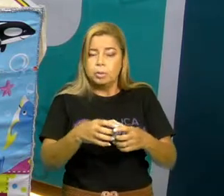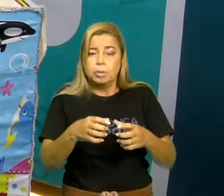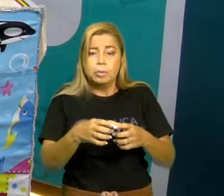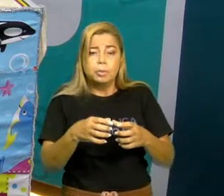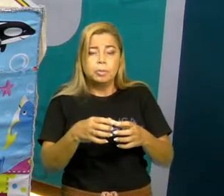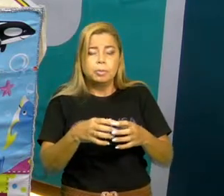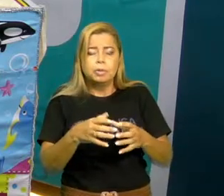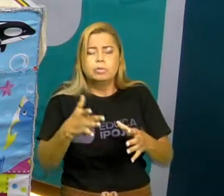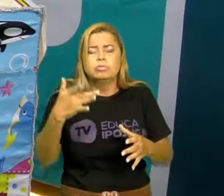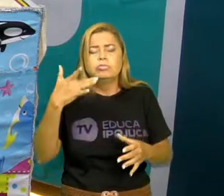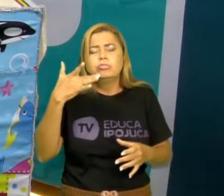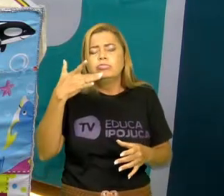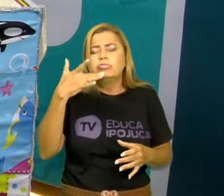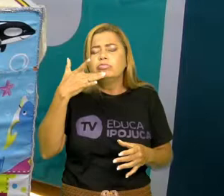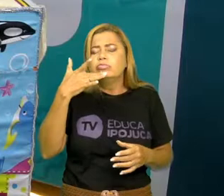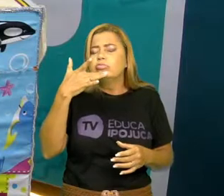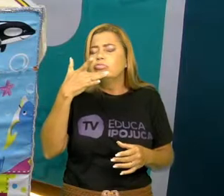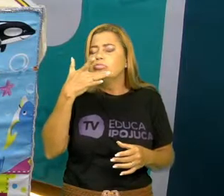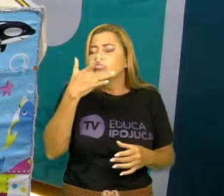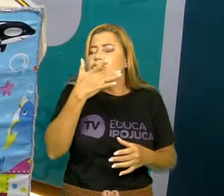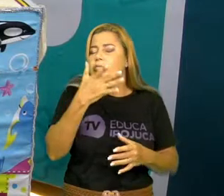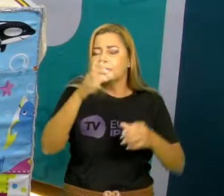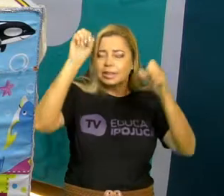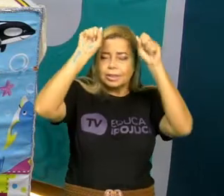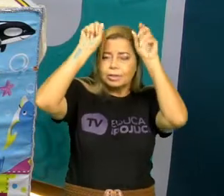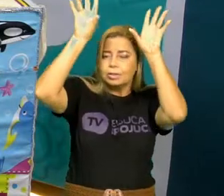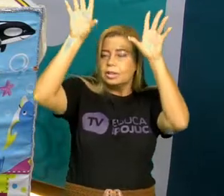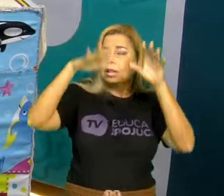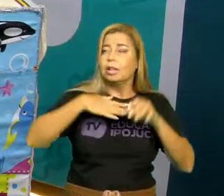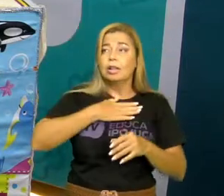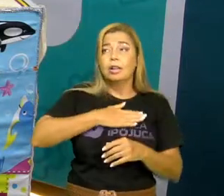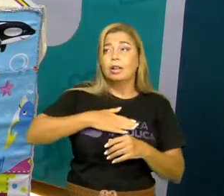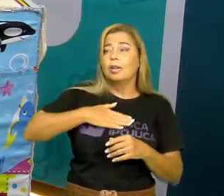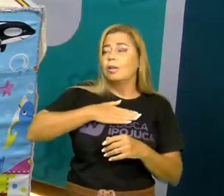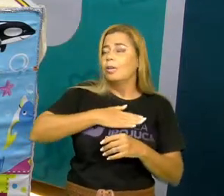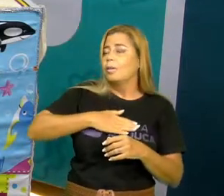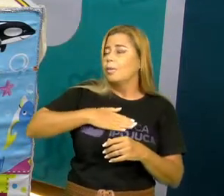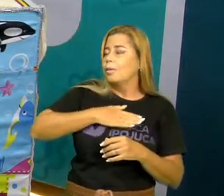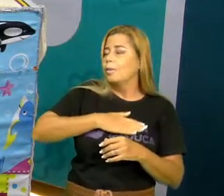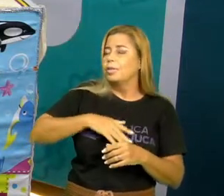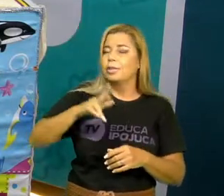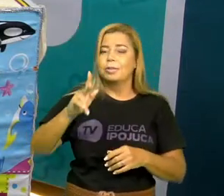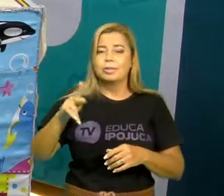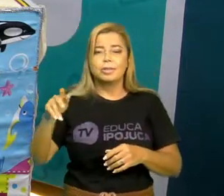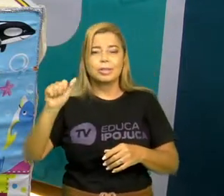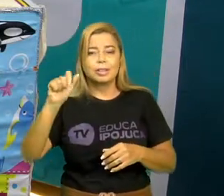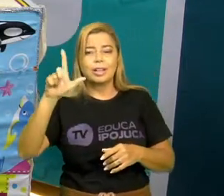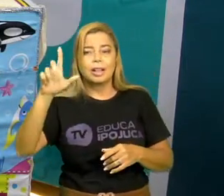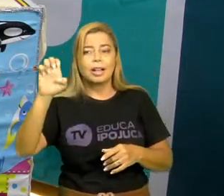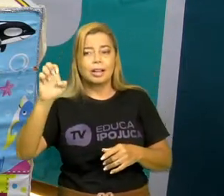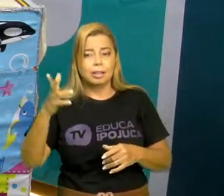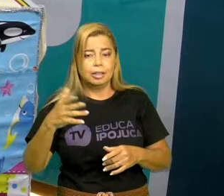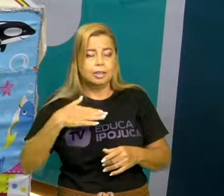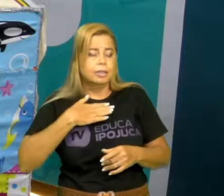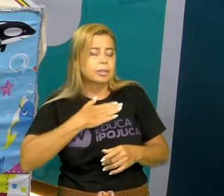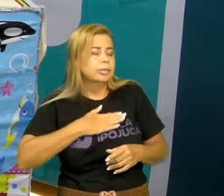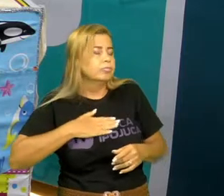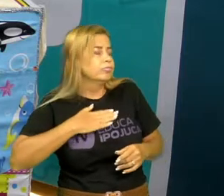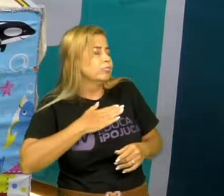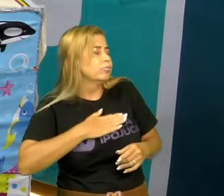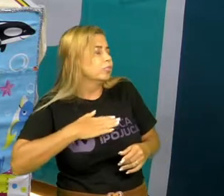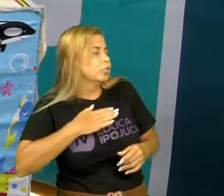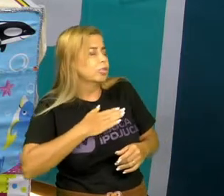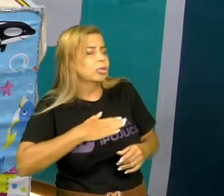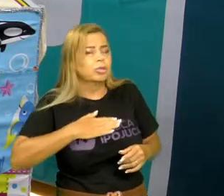gostoso, leiturinha. Como eu gosto de bolo de milho. Tia Lê também ama bolo de milho. Aliás, tia Lê gosta de todos,